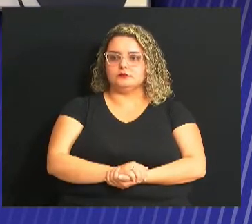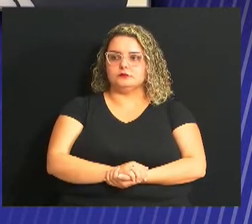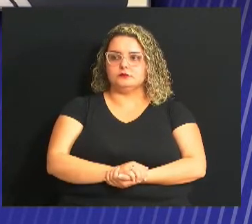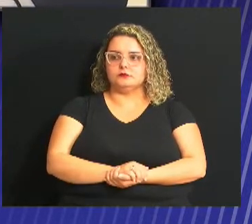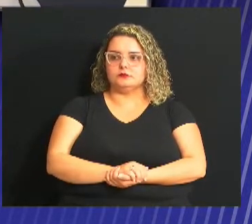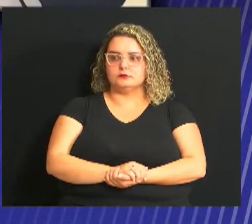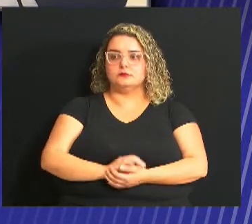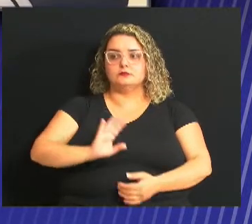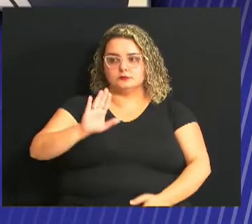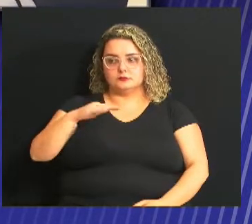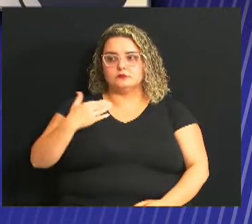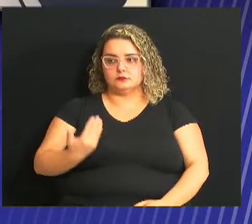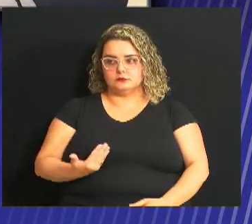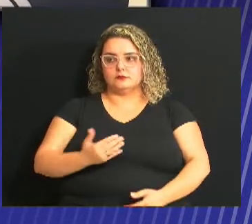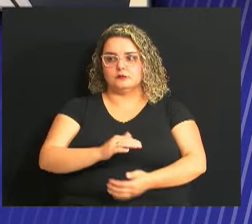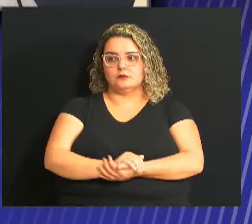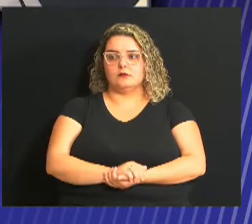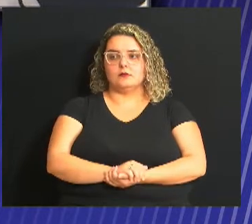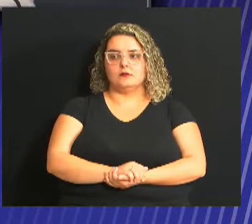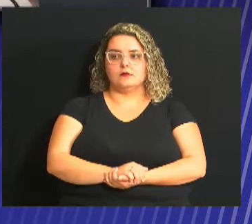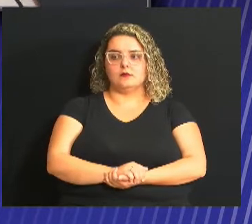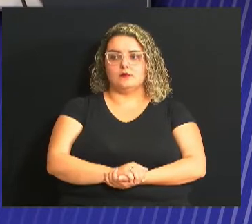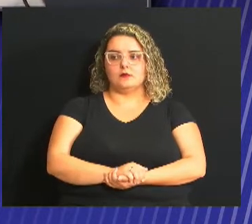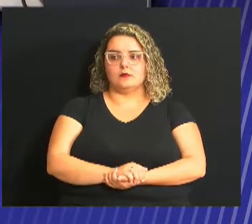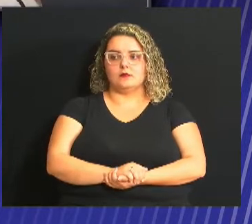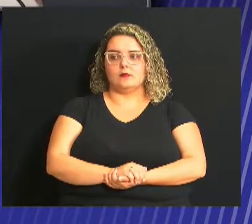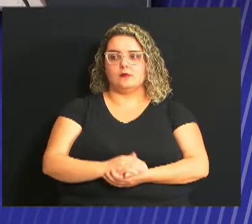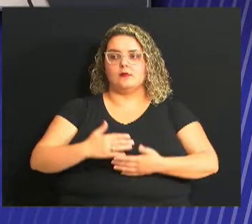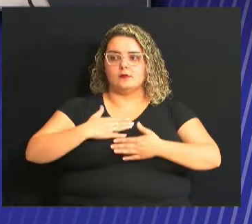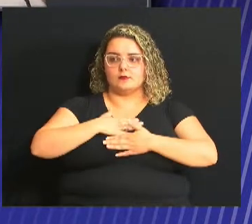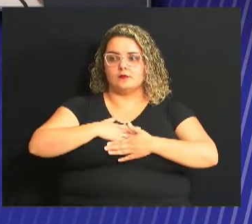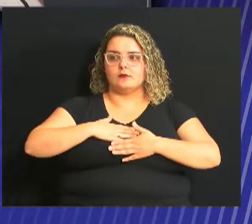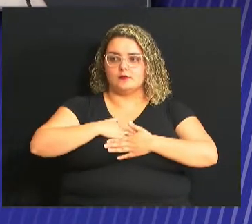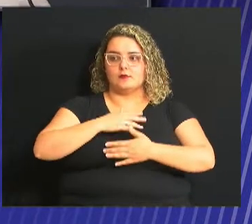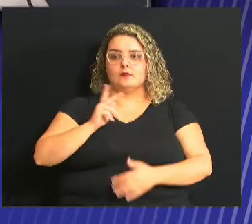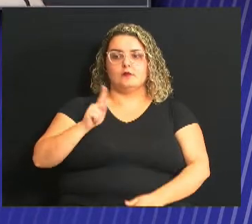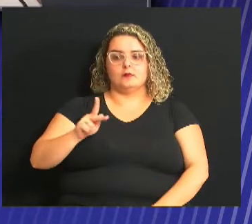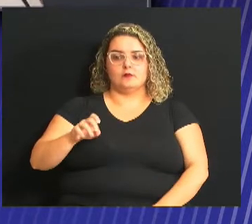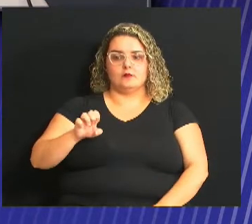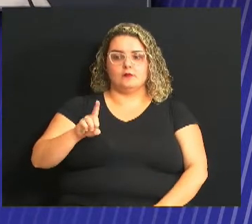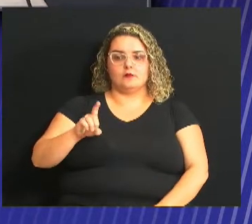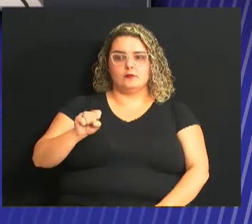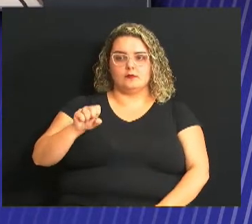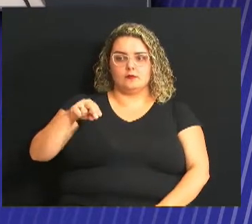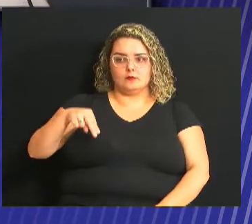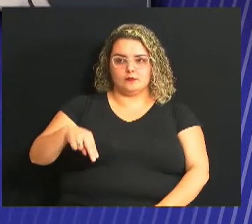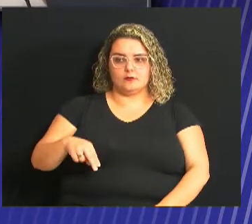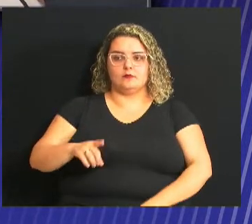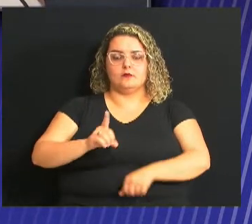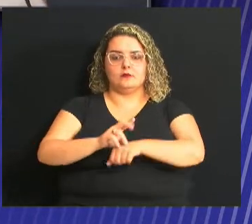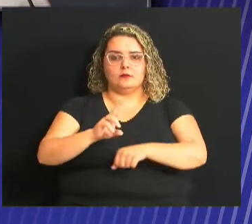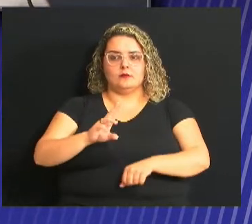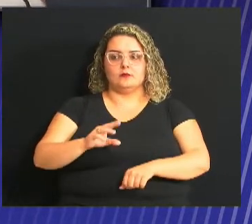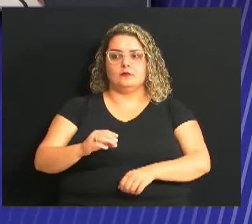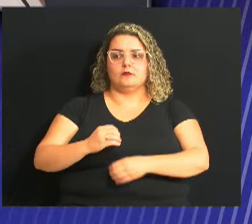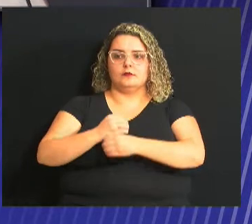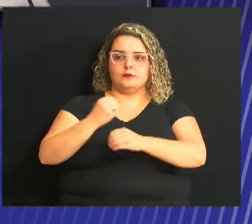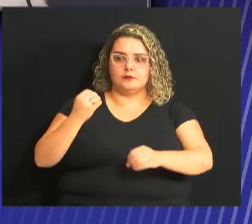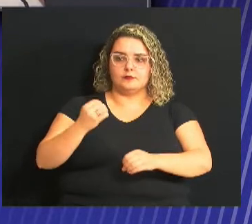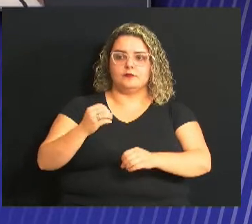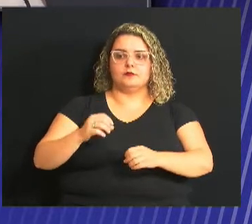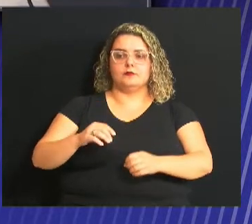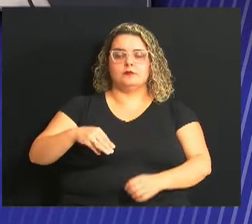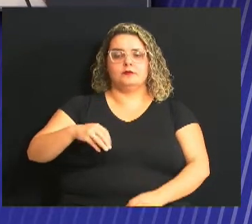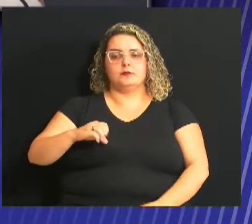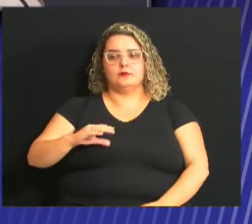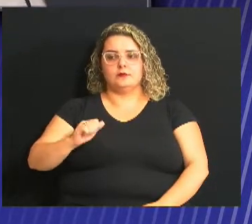muita honra, com muito gosto. O professor Edson é doutor em Engenharia Mecânica pela Unicamp, mestre